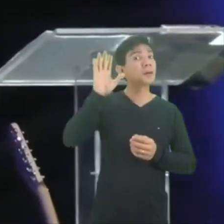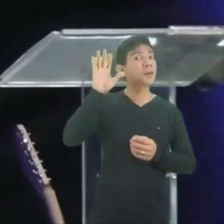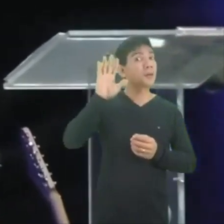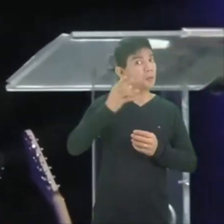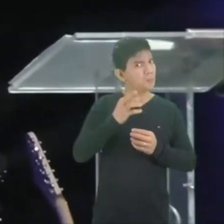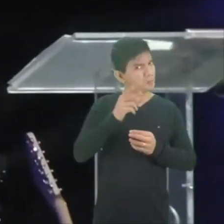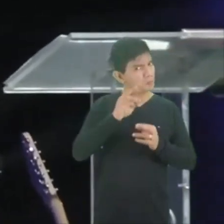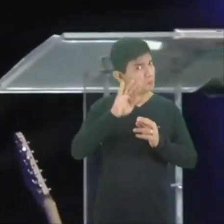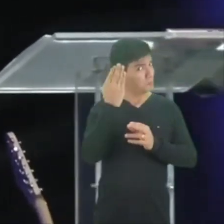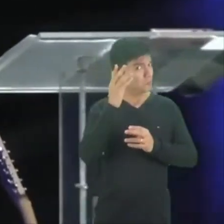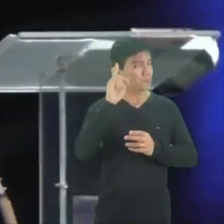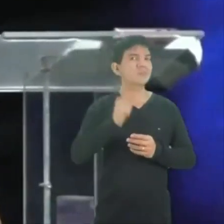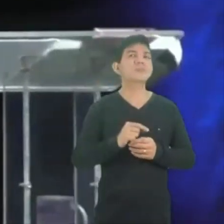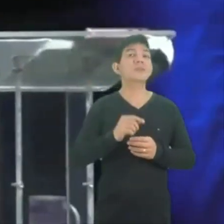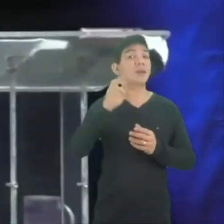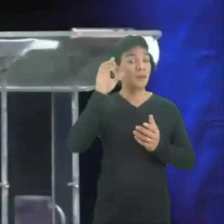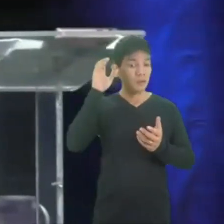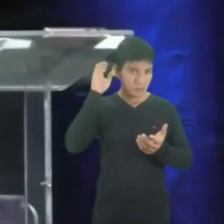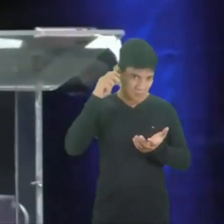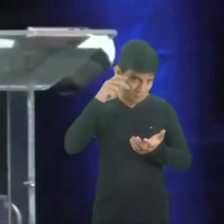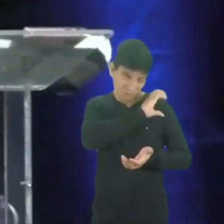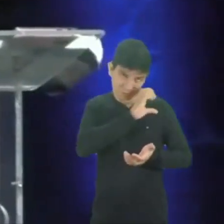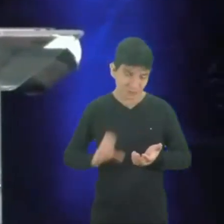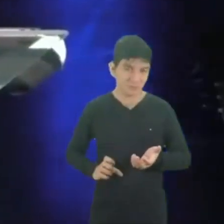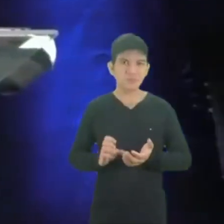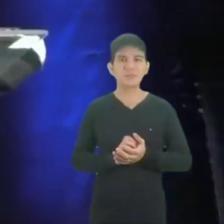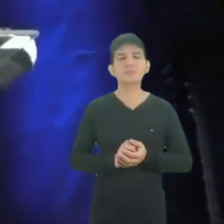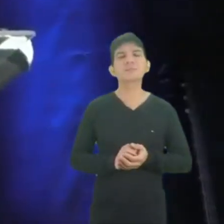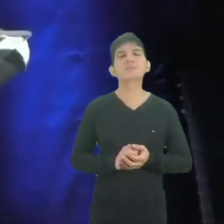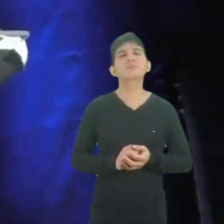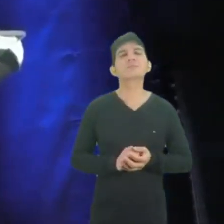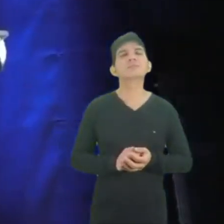Pelo amor de Deus, é os crentes.